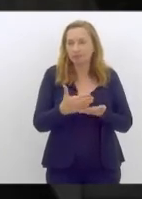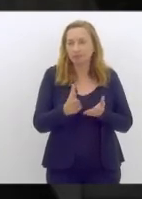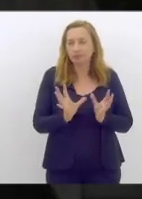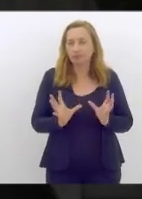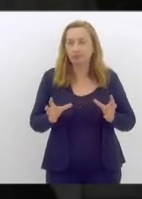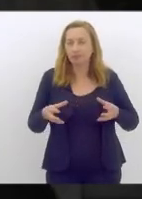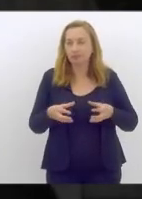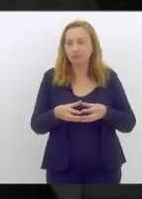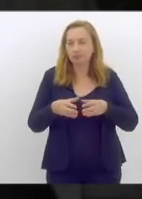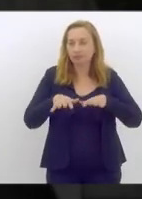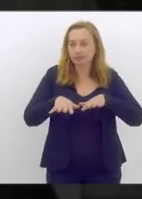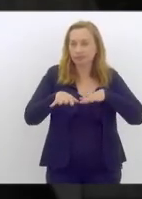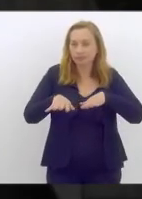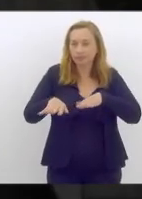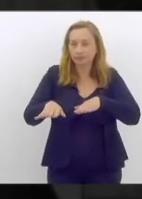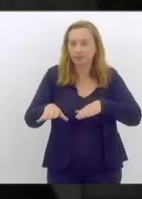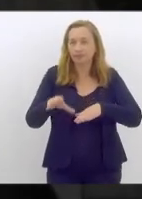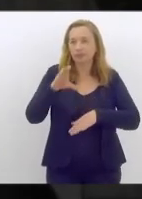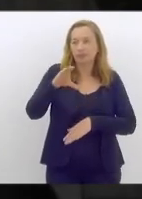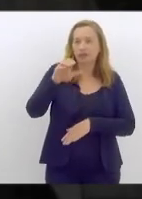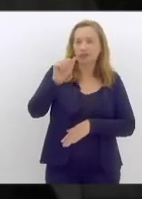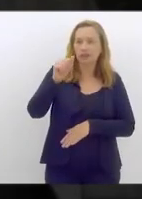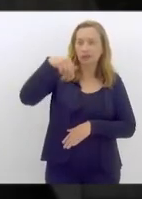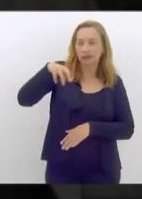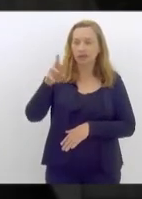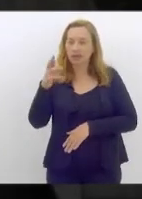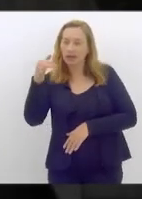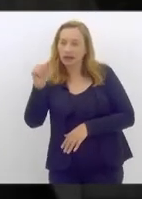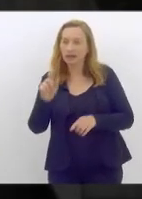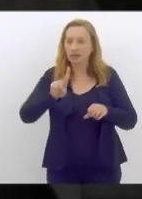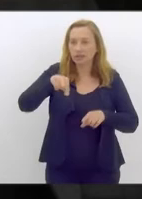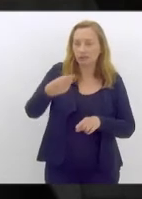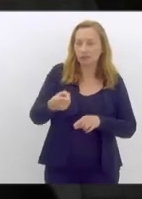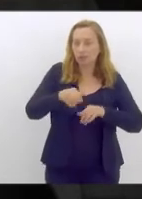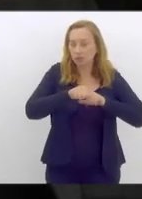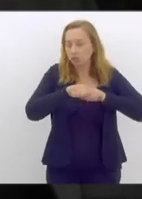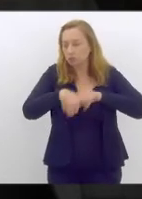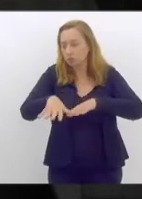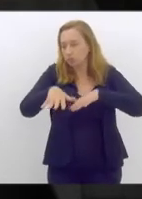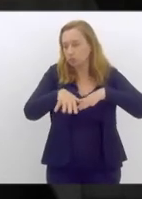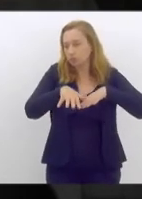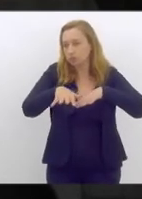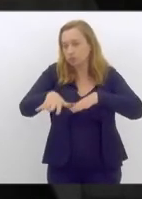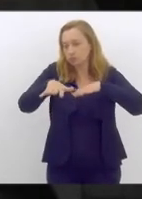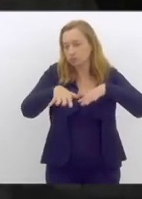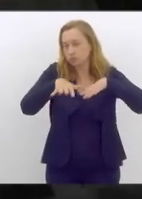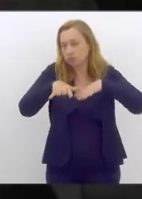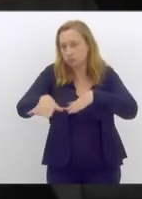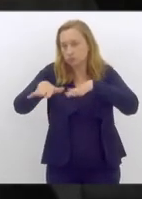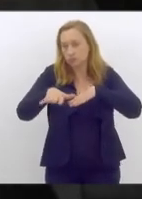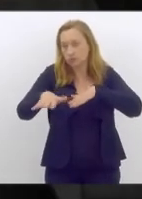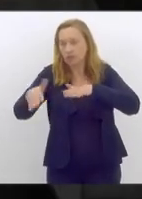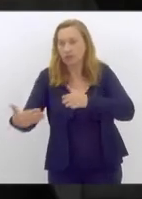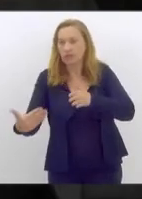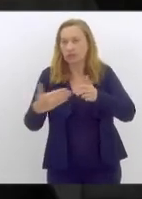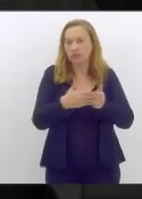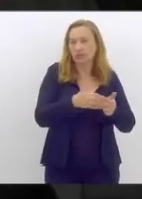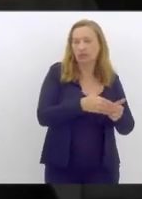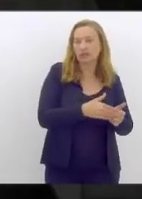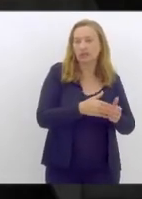concentração na Candelária e depois uma caminhada uma marcha até Cinelândia